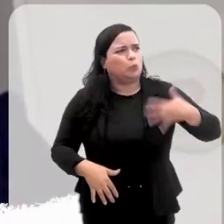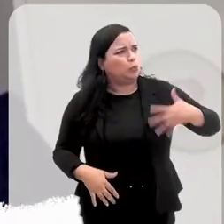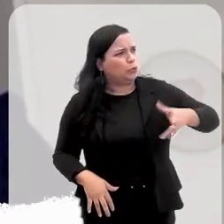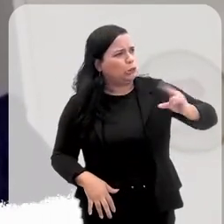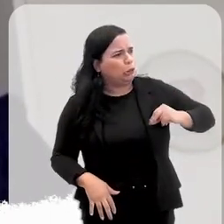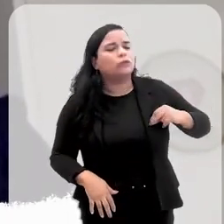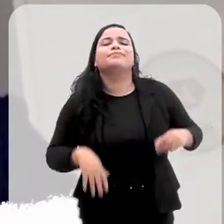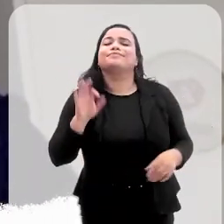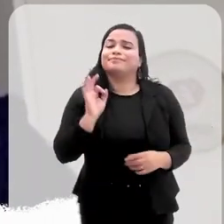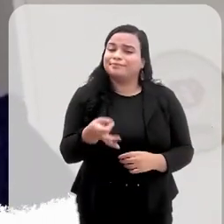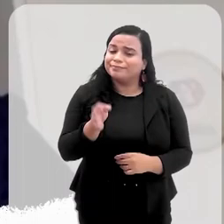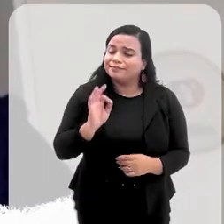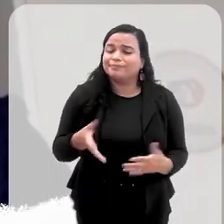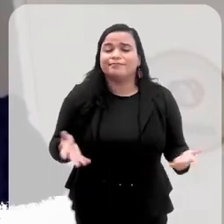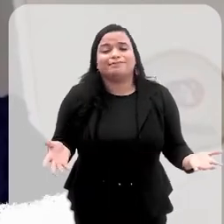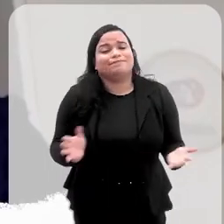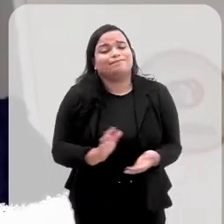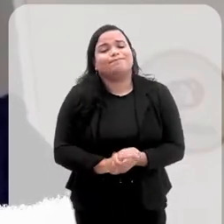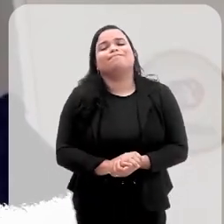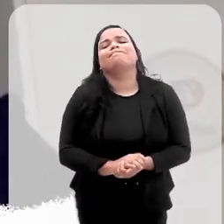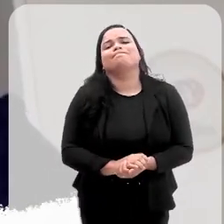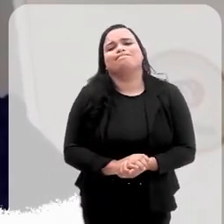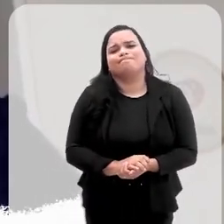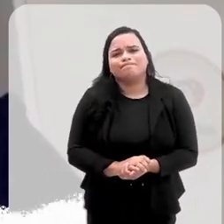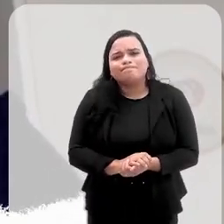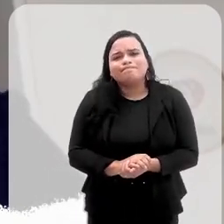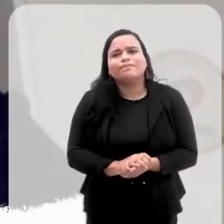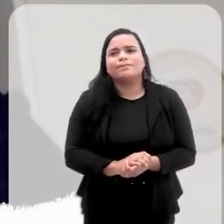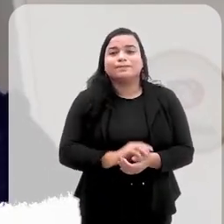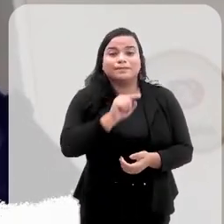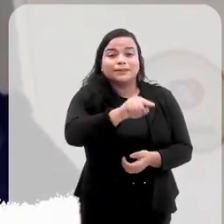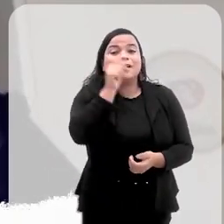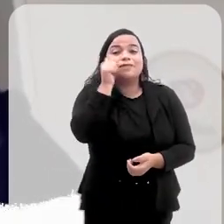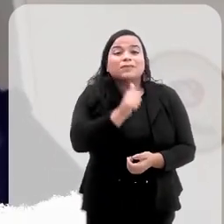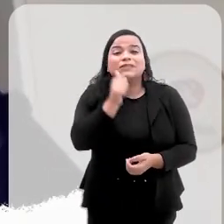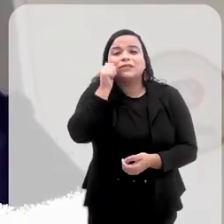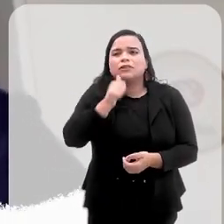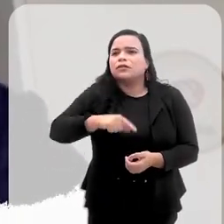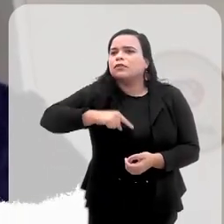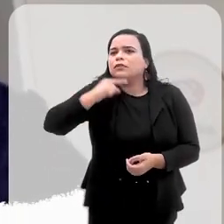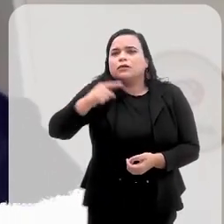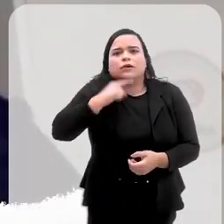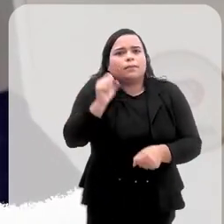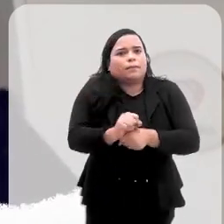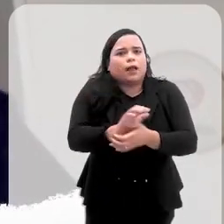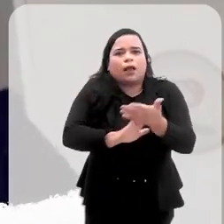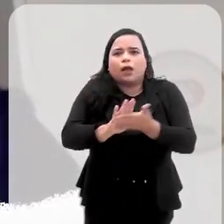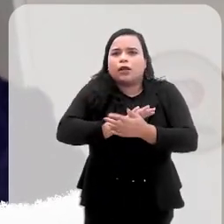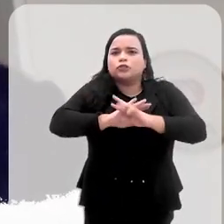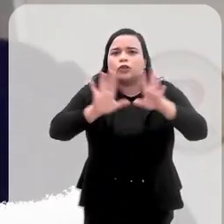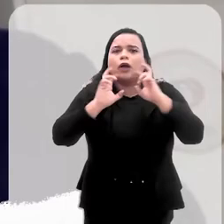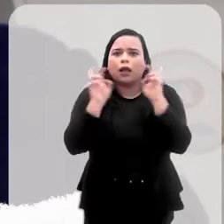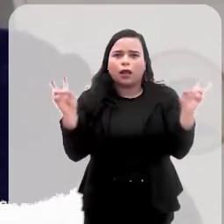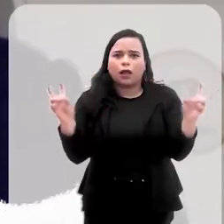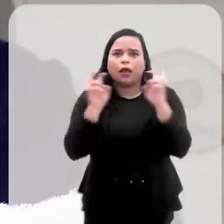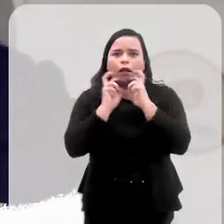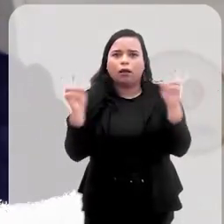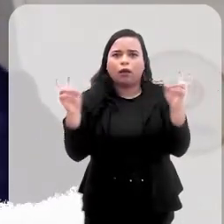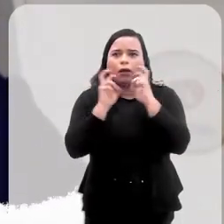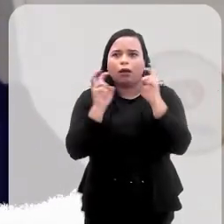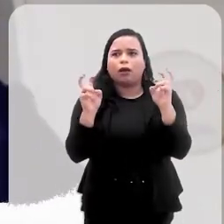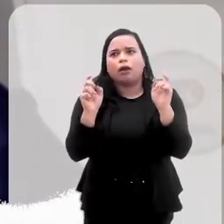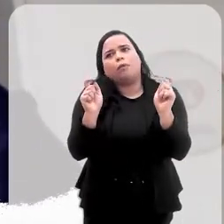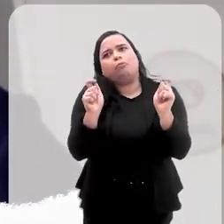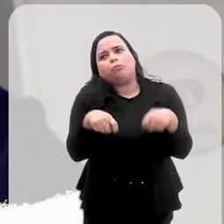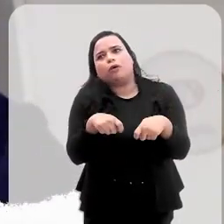dificilmente, ela não conseguia, ela gritava, provavelmente ela tinha uma situação limiar de frustração muito baixo, né?